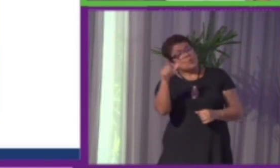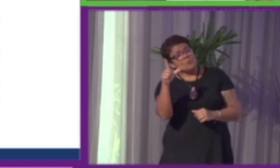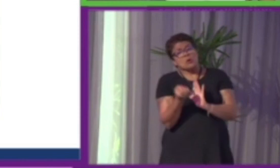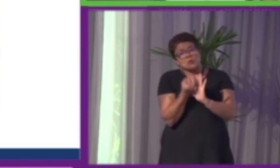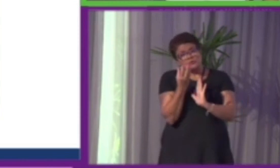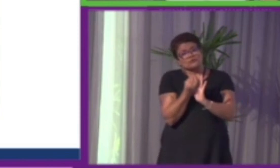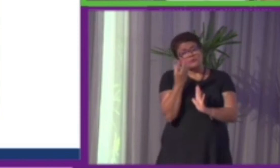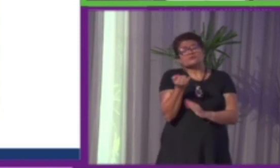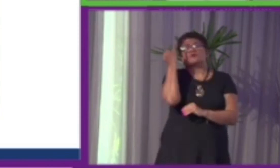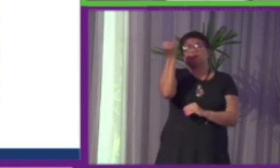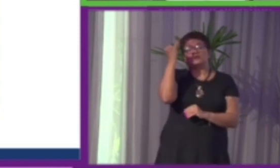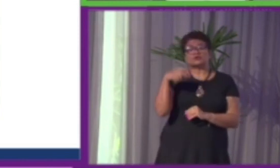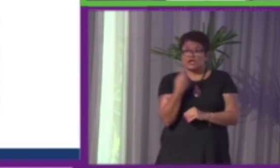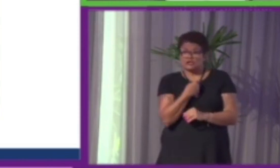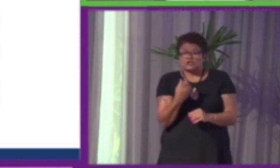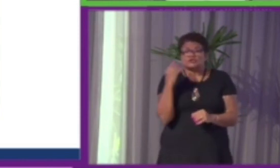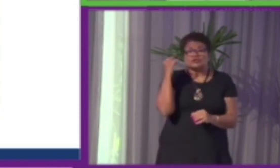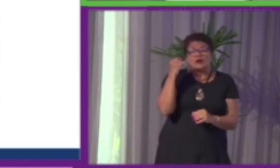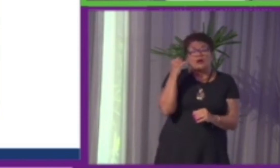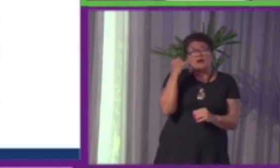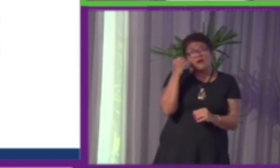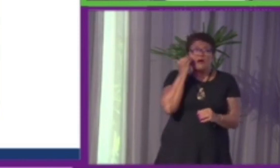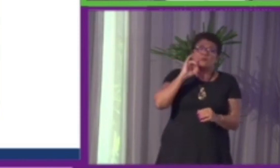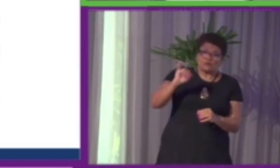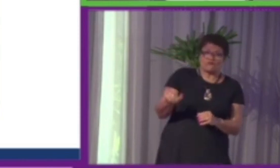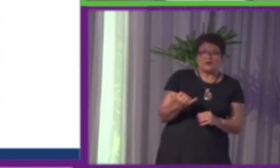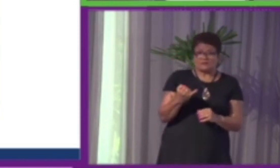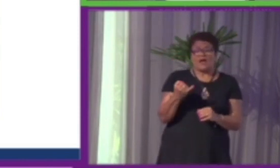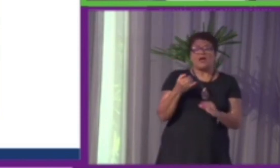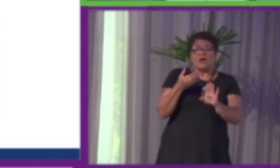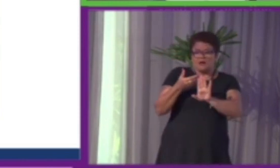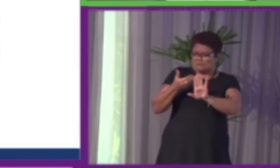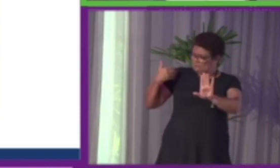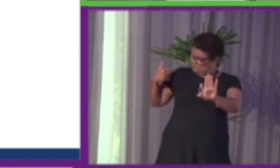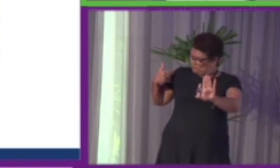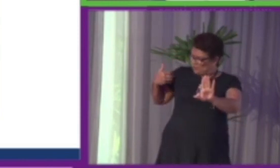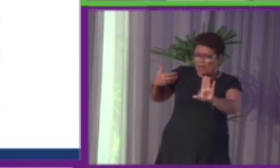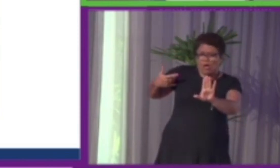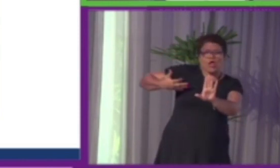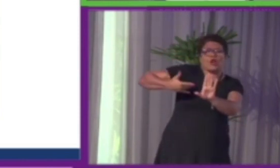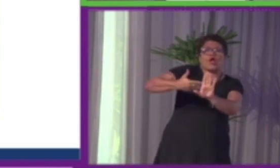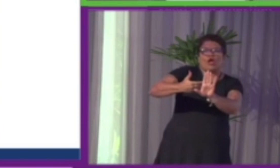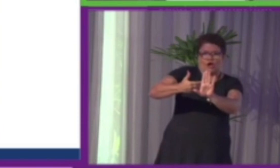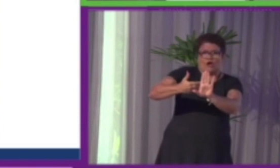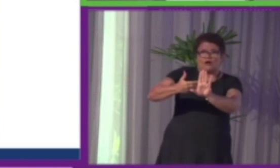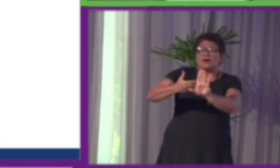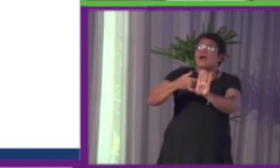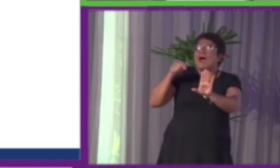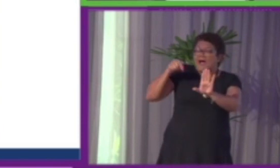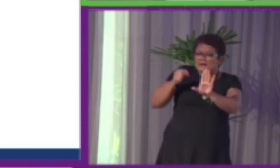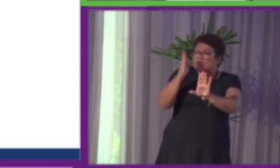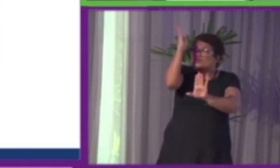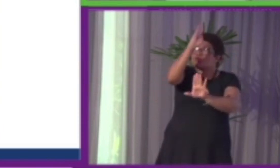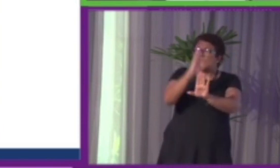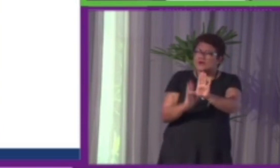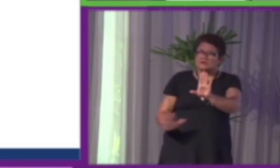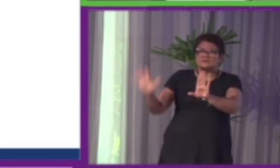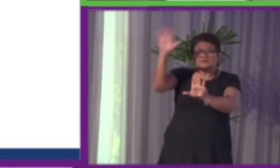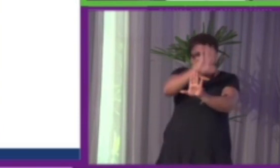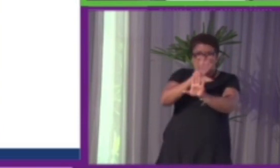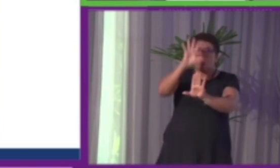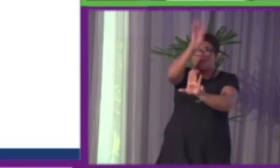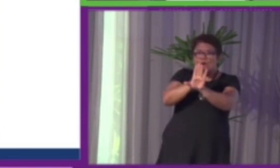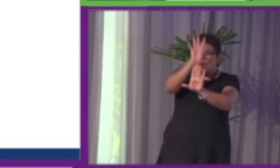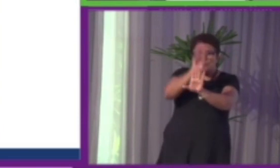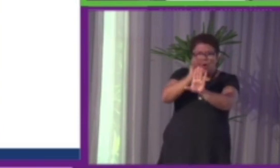gente tentar aproveitar bases de dados que a gente já tenha formado dentro do Brasil. Isso a gente pode tentar pensar tanto